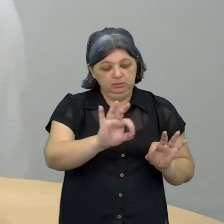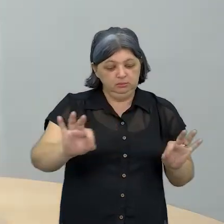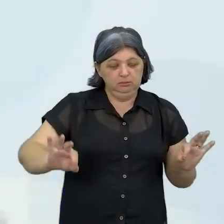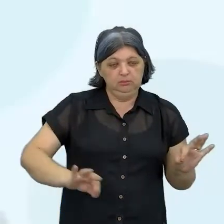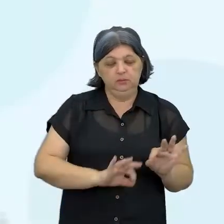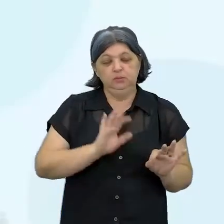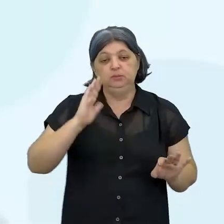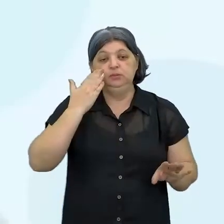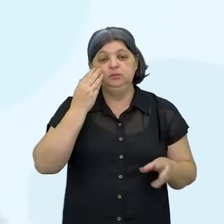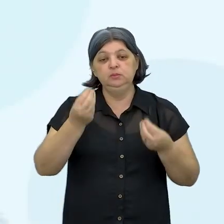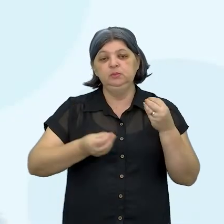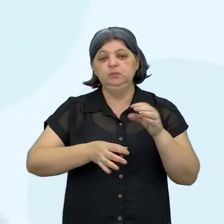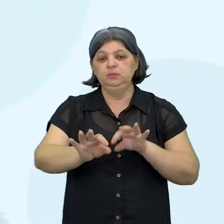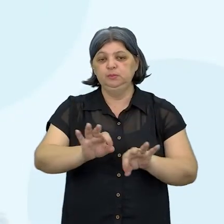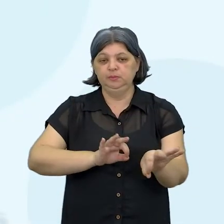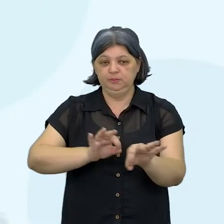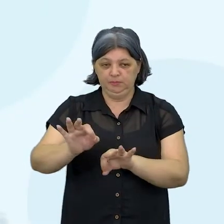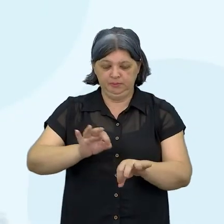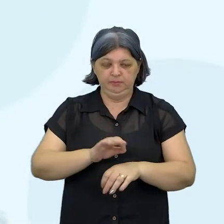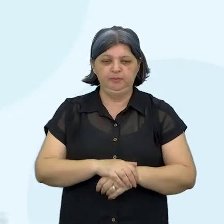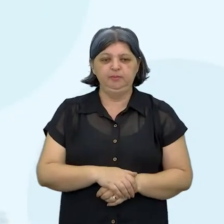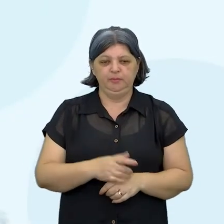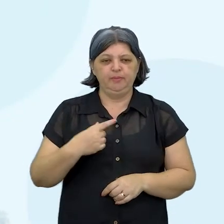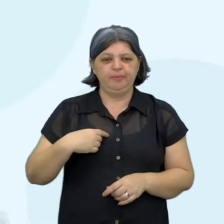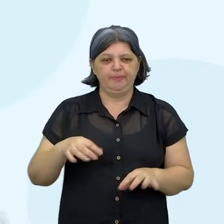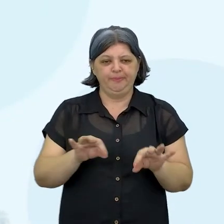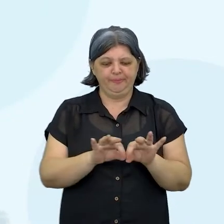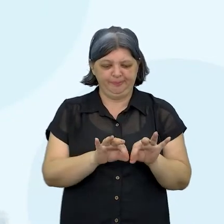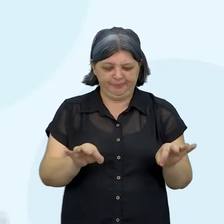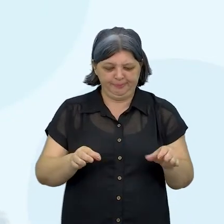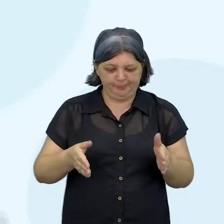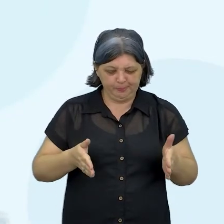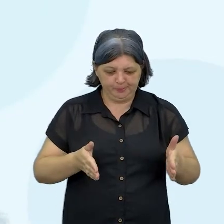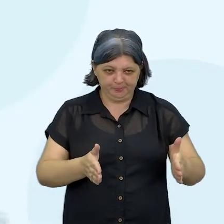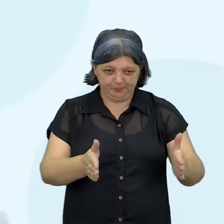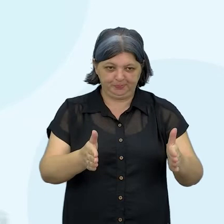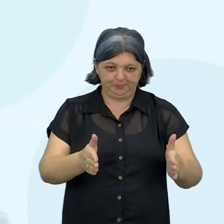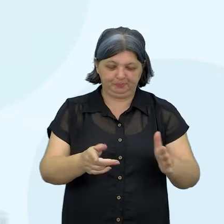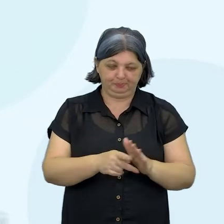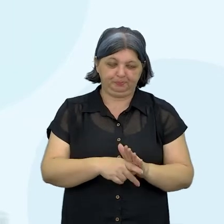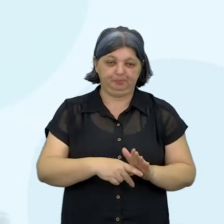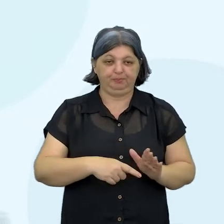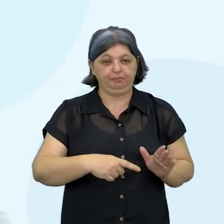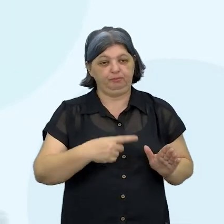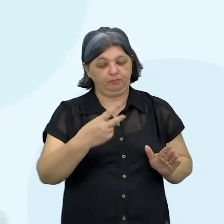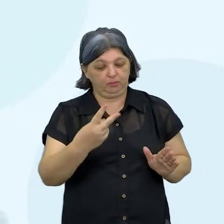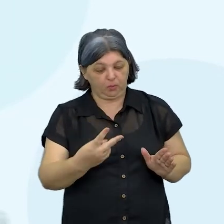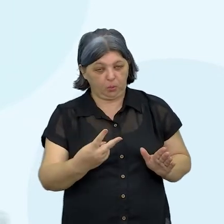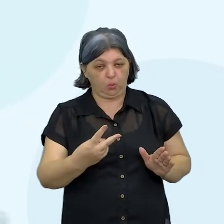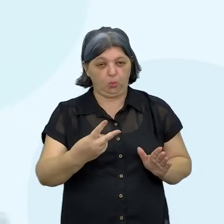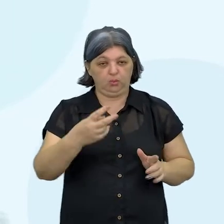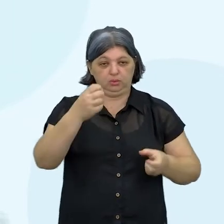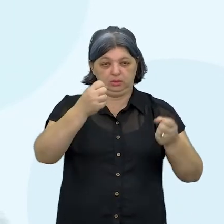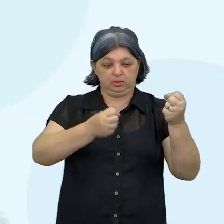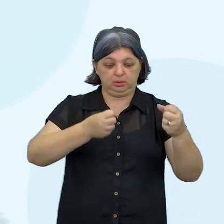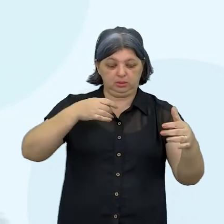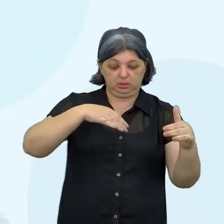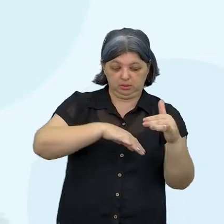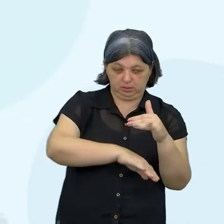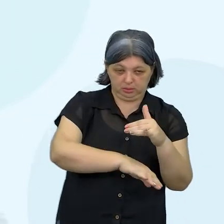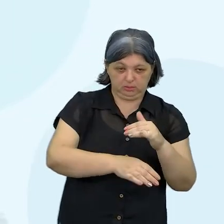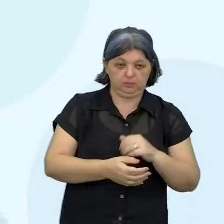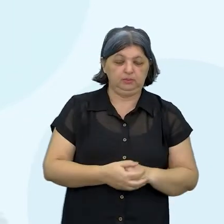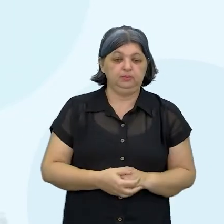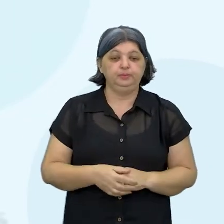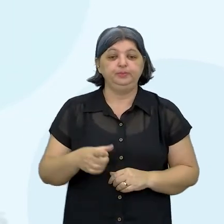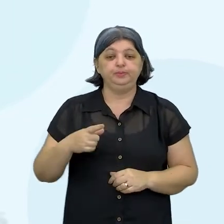projeto. Tá ok? Aí tem o corredorzinho, eu programei aqui 2 garagens, 2 veículos, né? E aqui tem